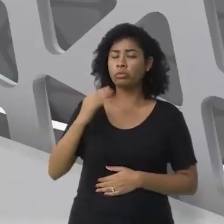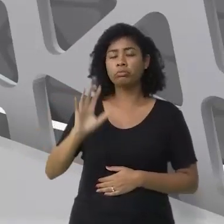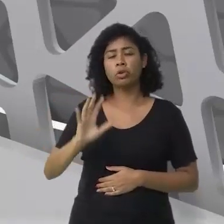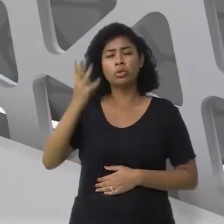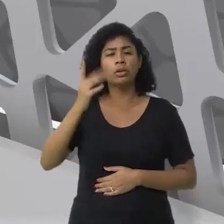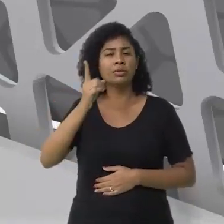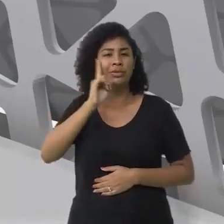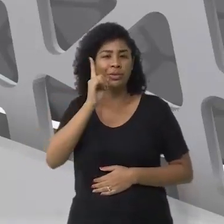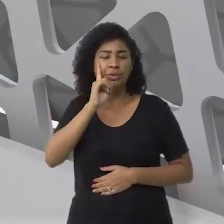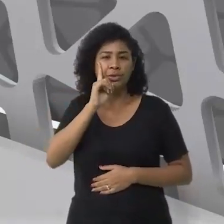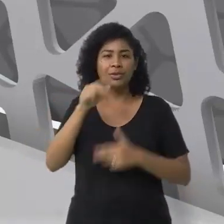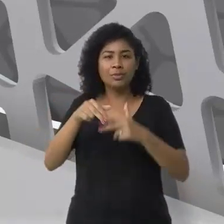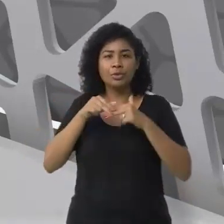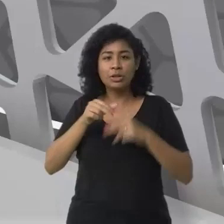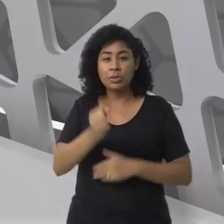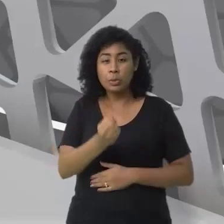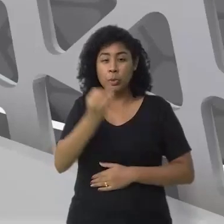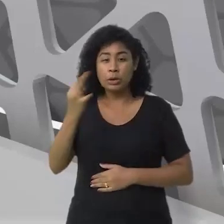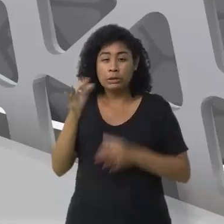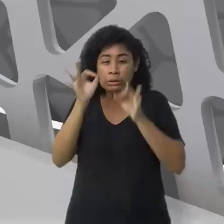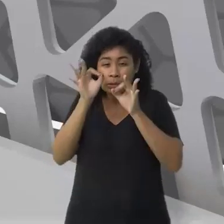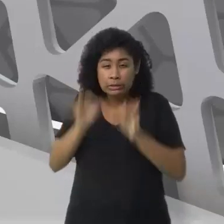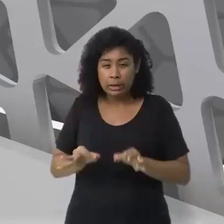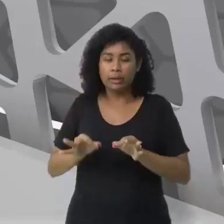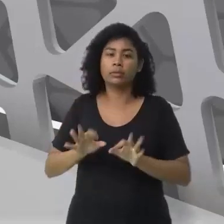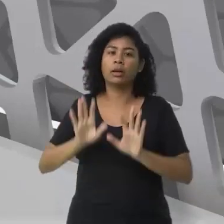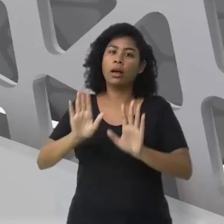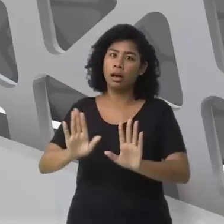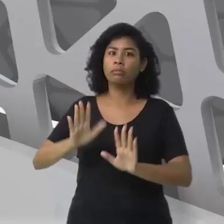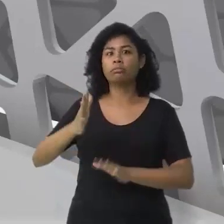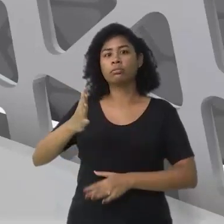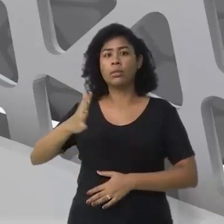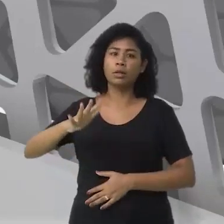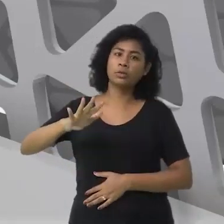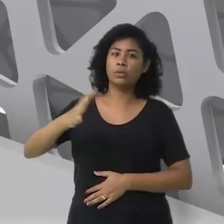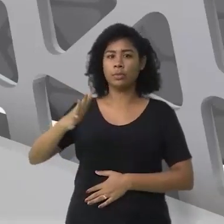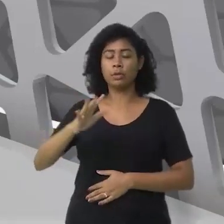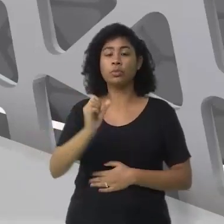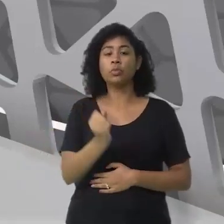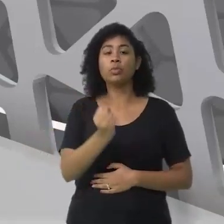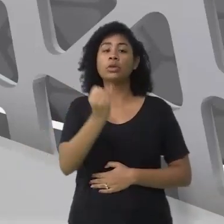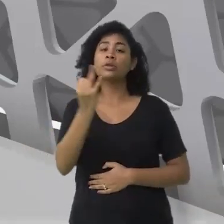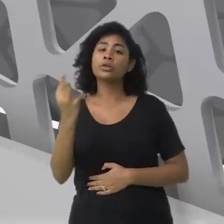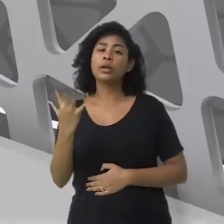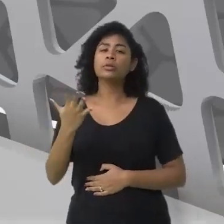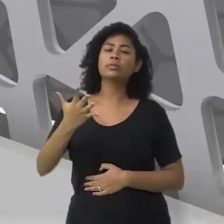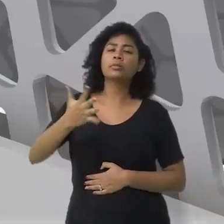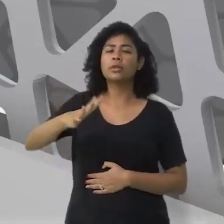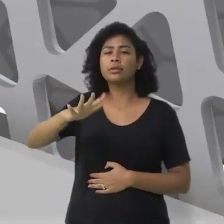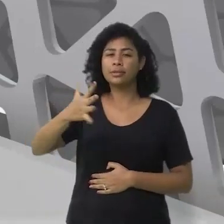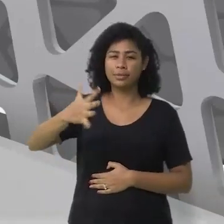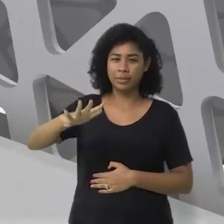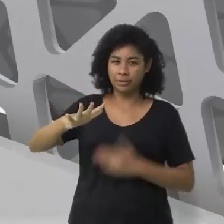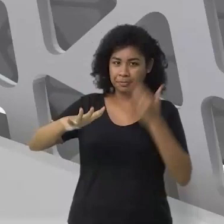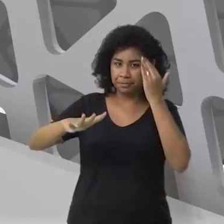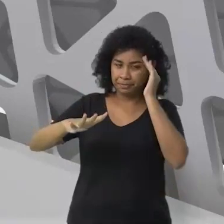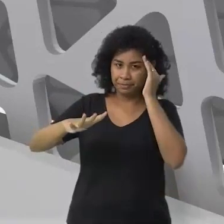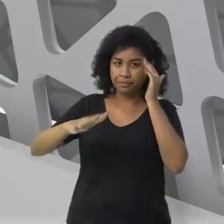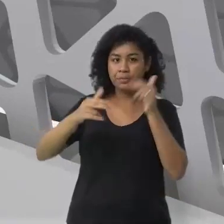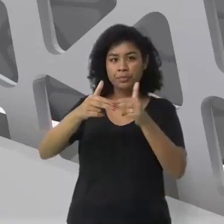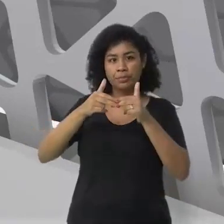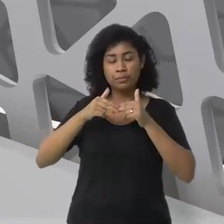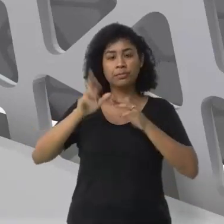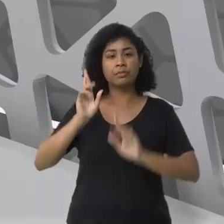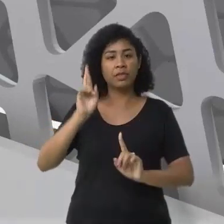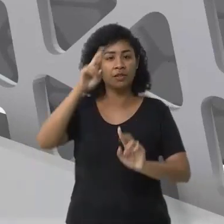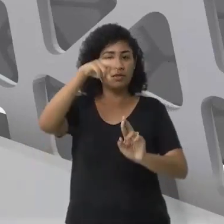essa denominação de nós termos aproximadamente uma quantidade vai estar relacionado à